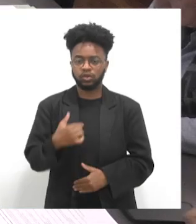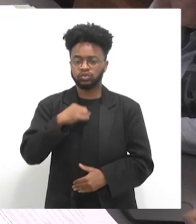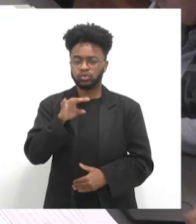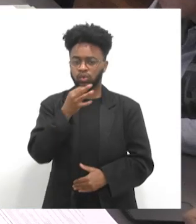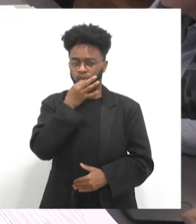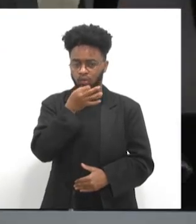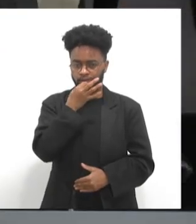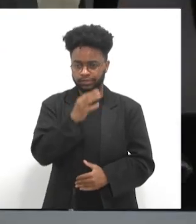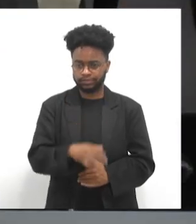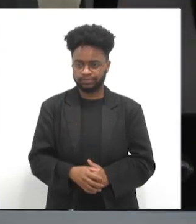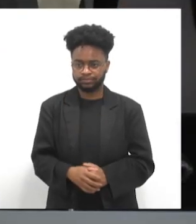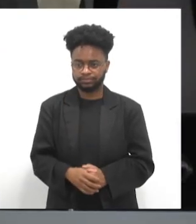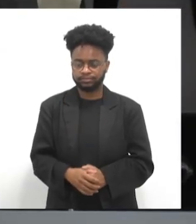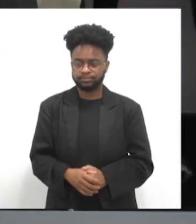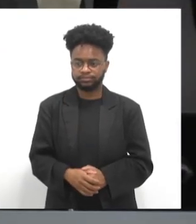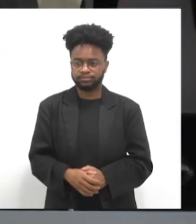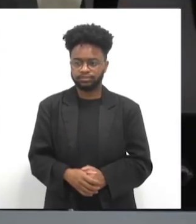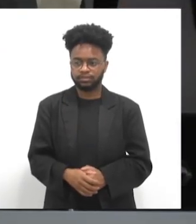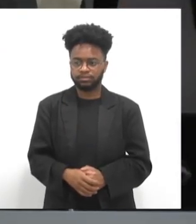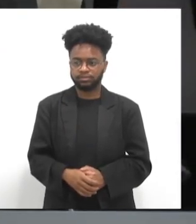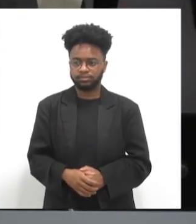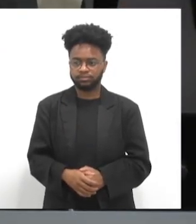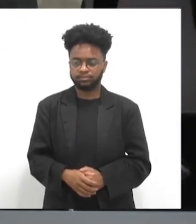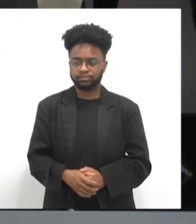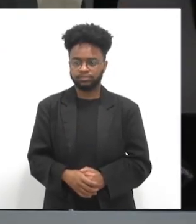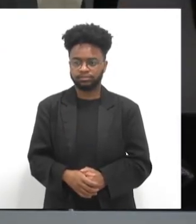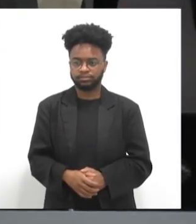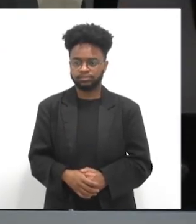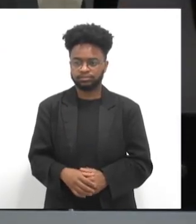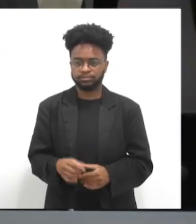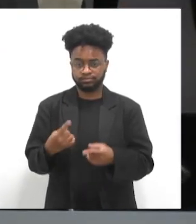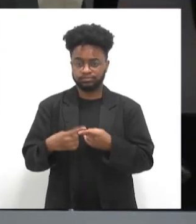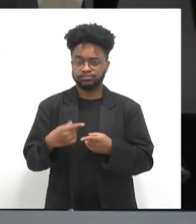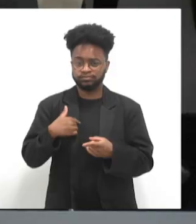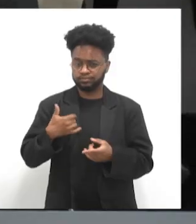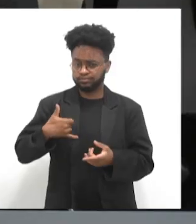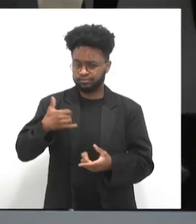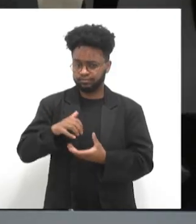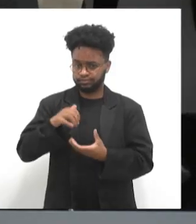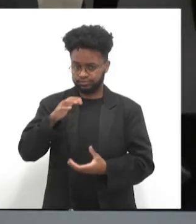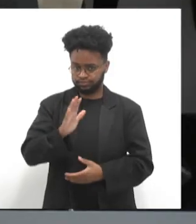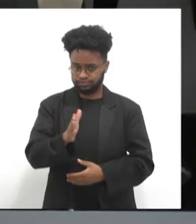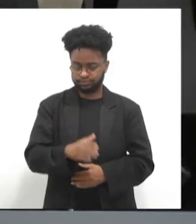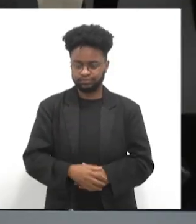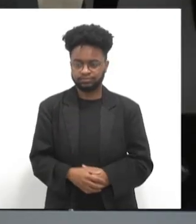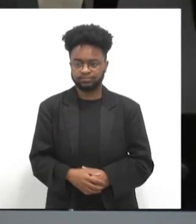comentário, Deputado Luiz presidente, Paulo. porque eu estou na melhor idade.